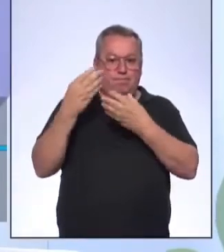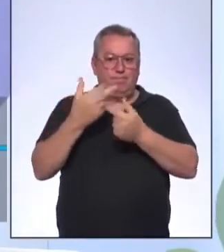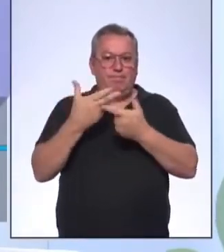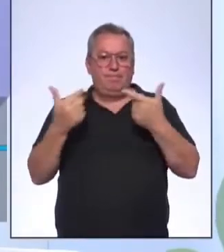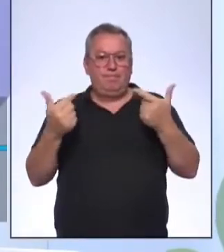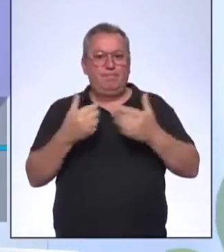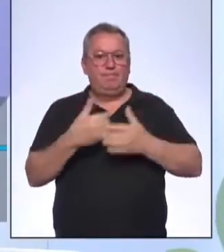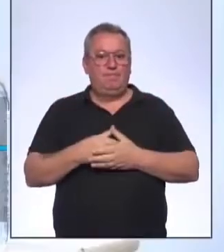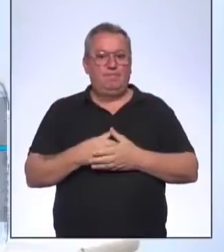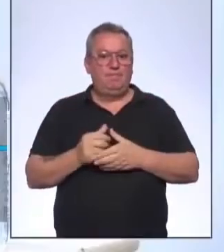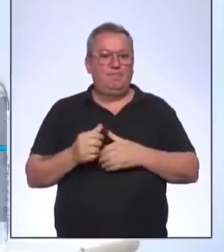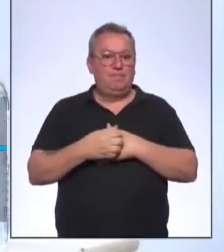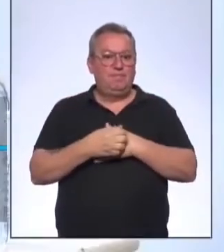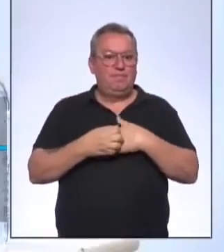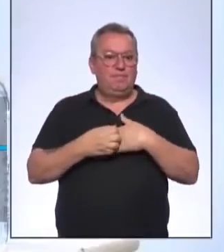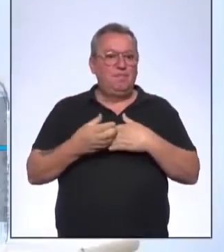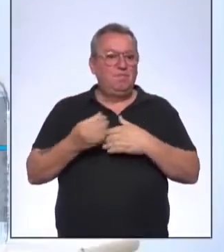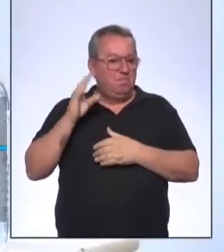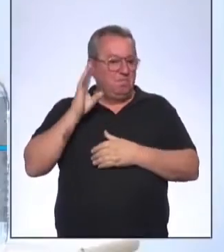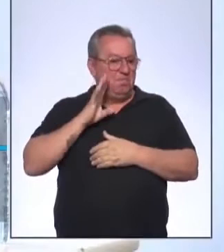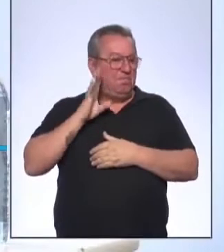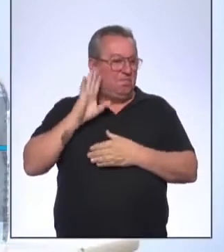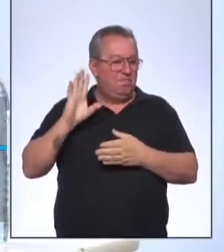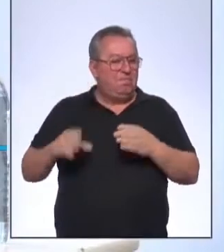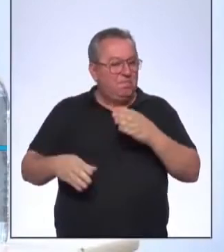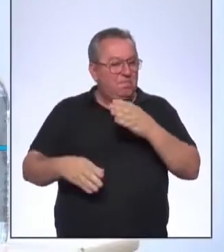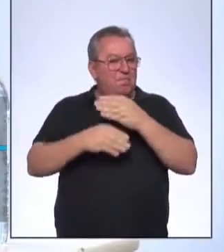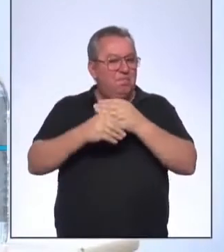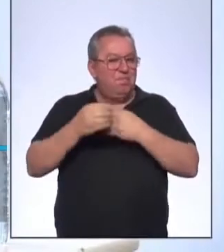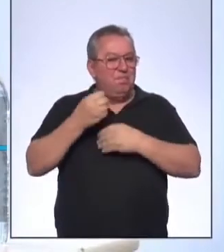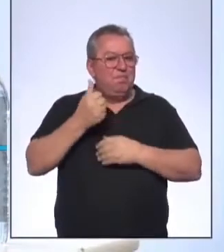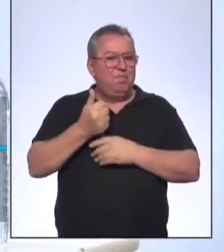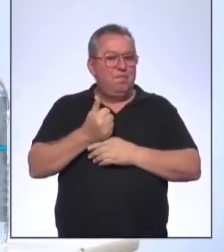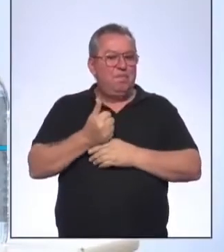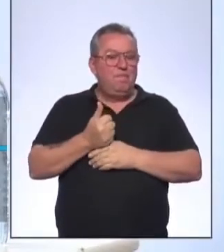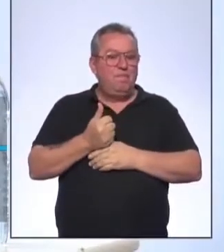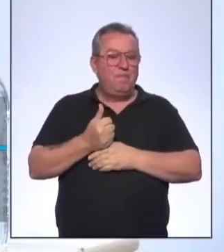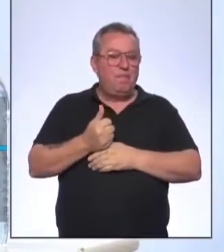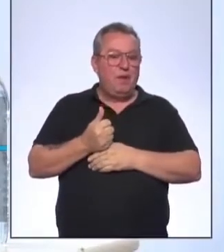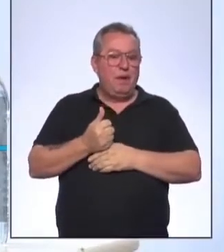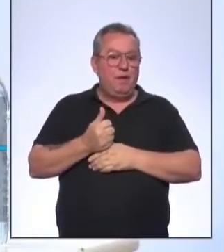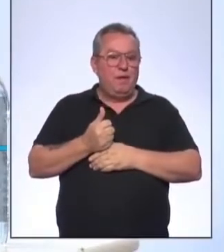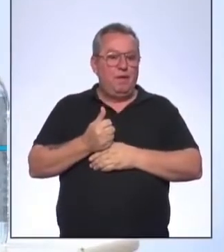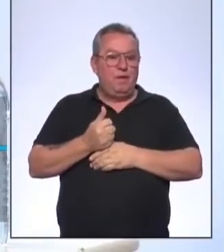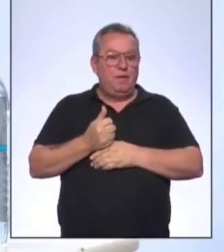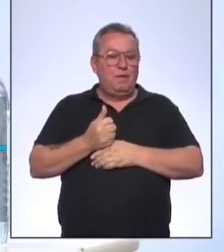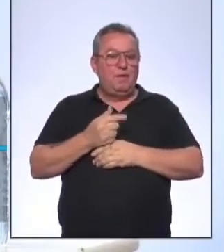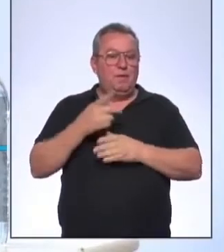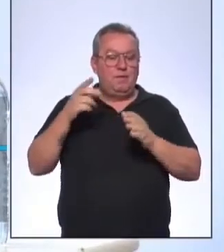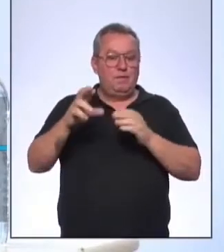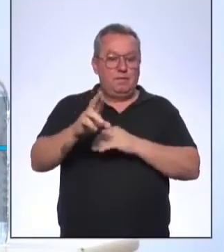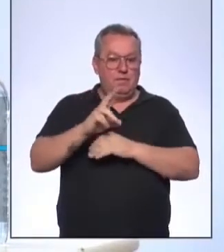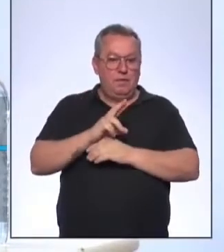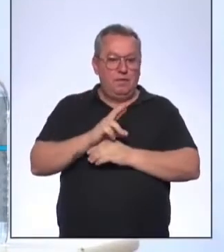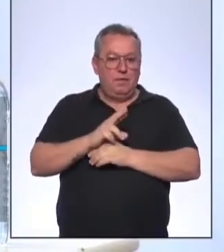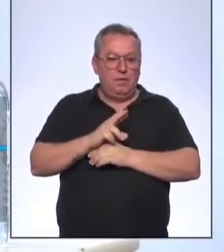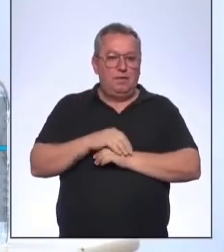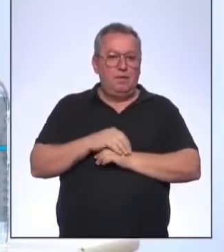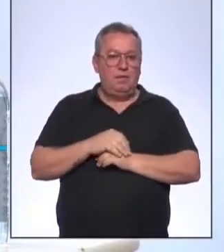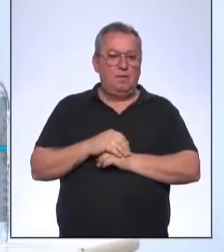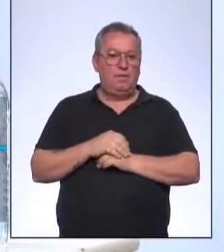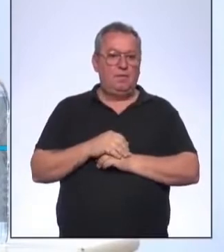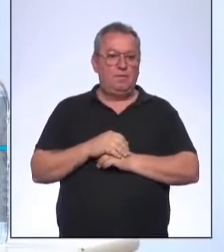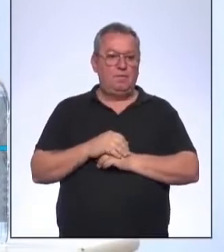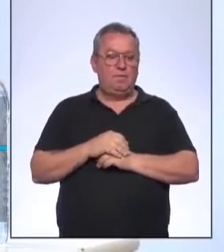coisas muito bem Débora Olha a complementou bem Débora vamos lá vamos as as respostas Então as